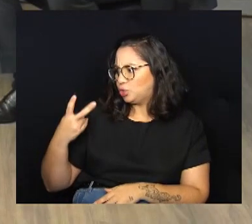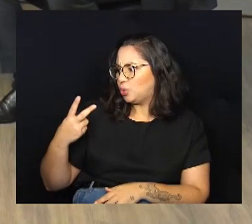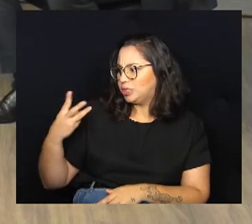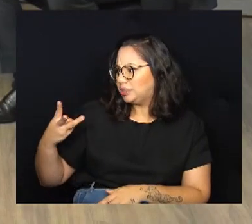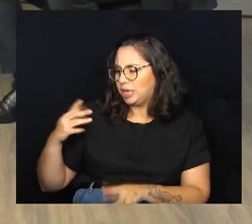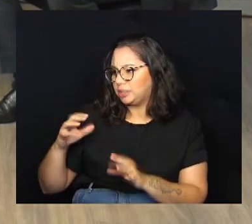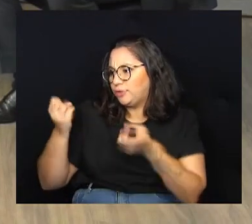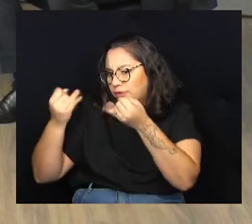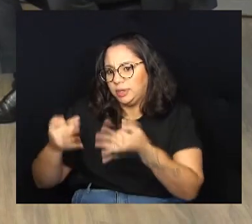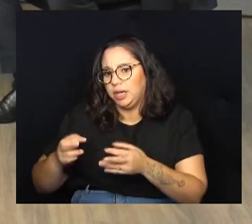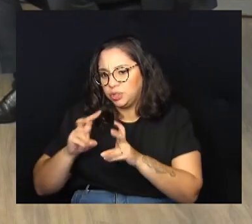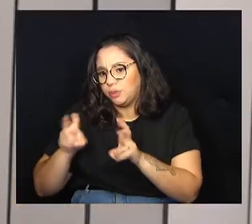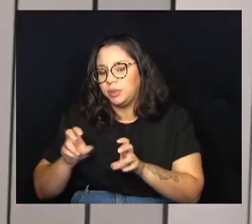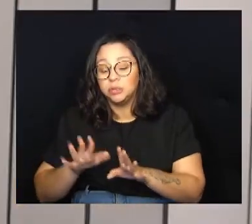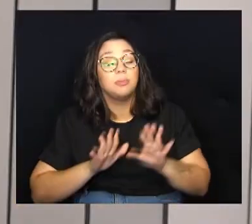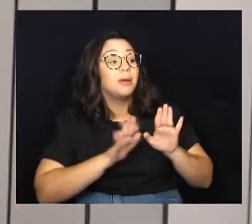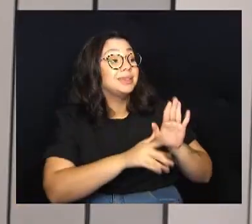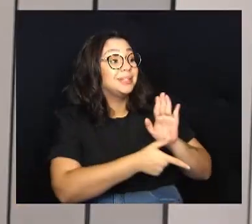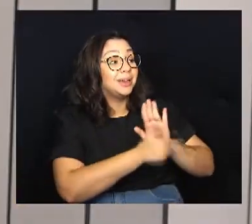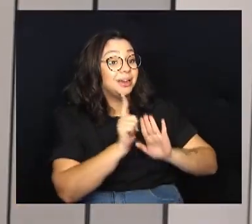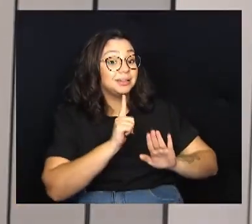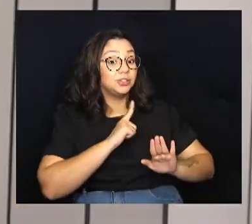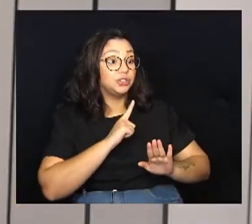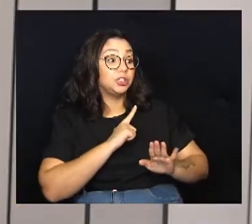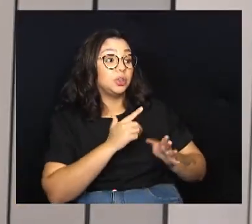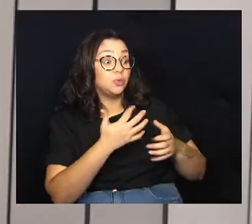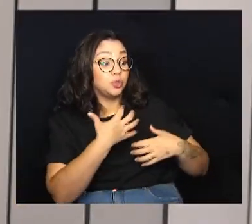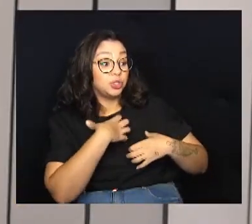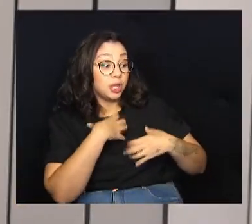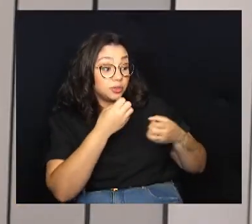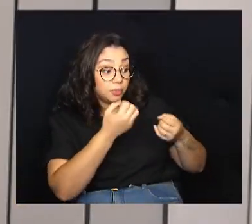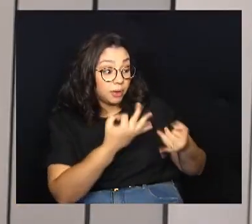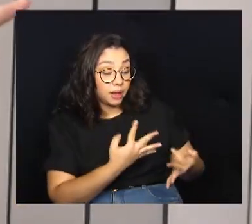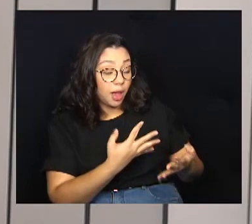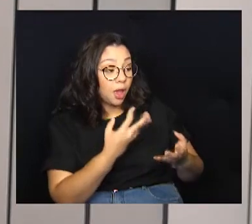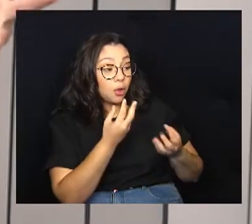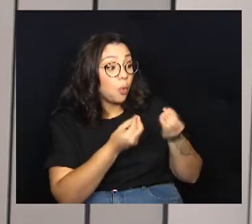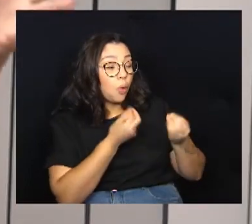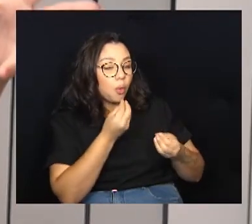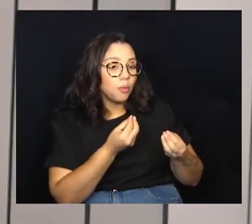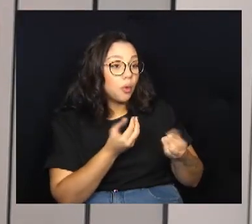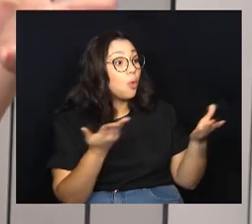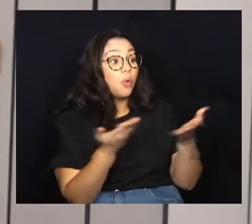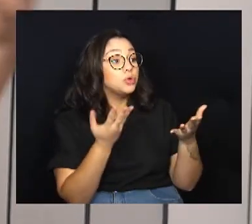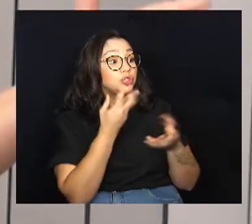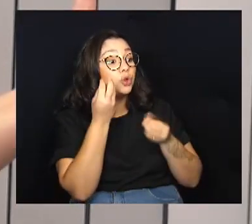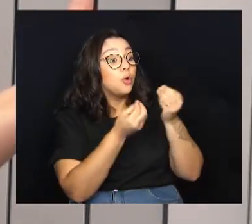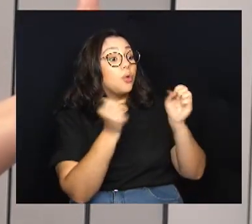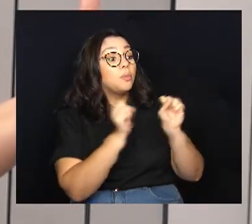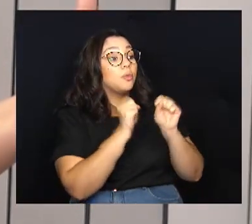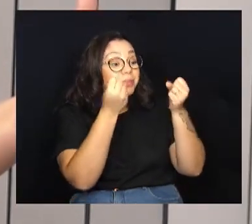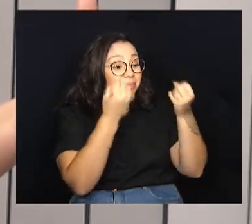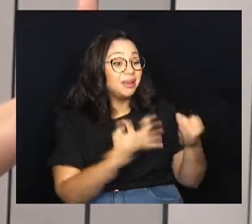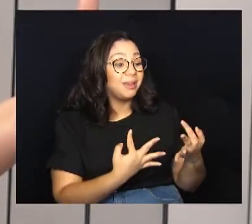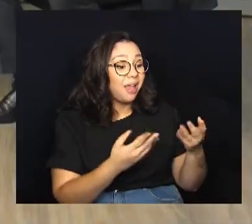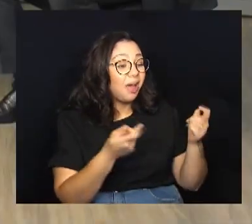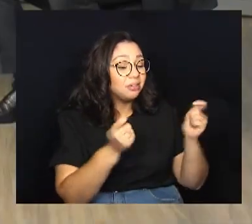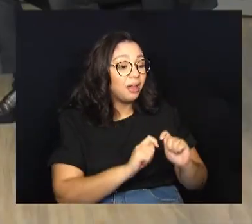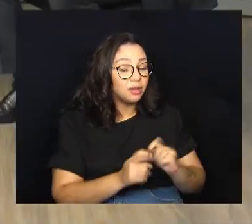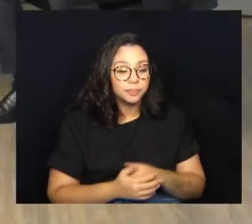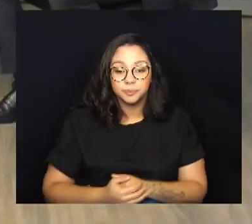começa a usar. E por isso que você vai vendo o aumento. Agora, o que mais me preocupa, né, pelo fato de estar em